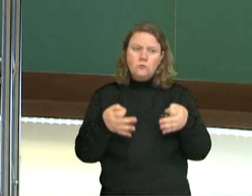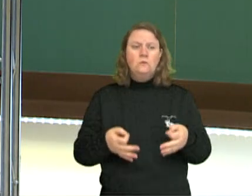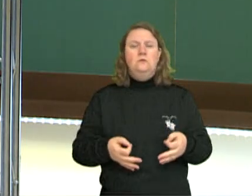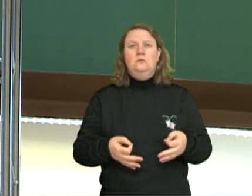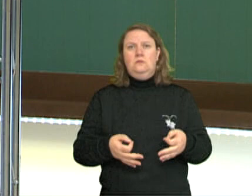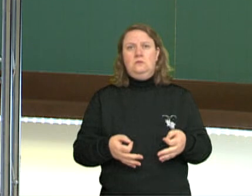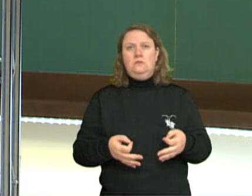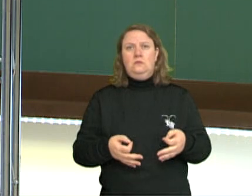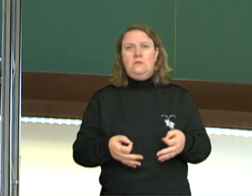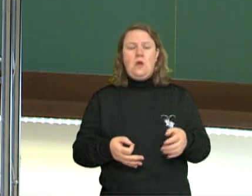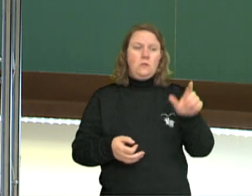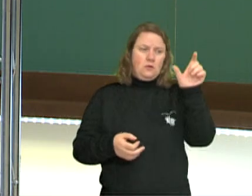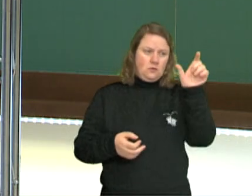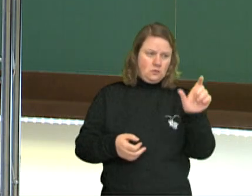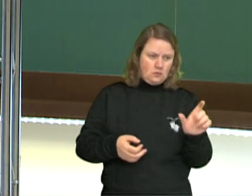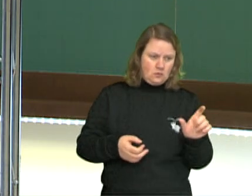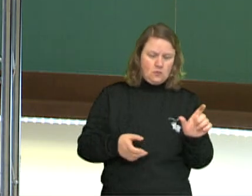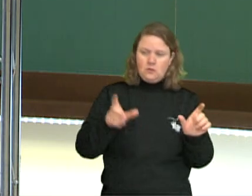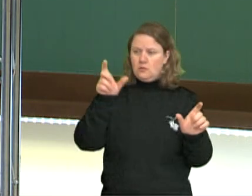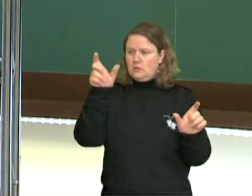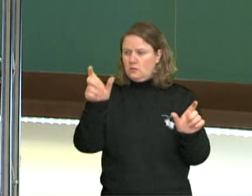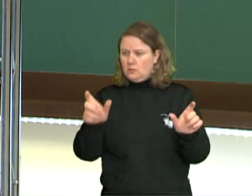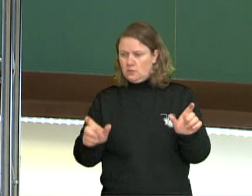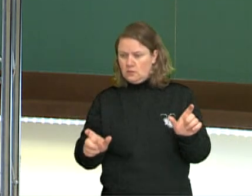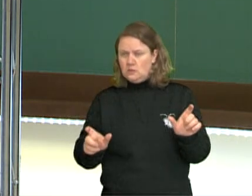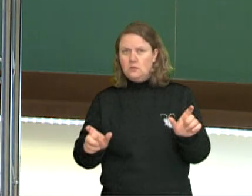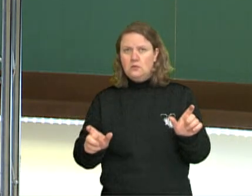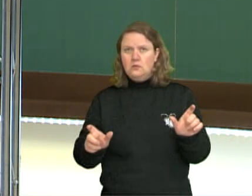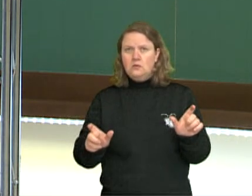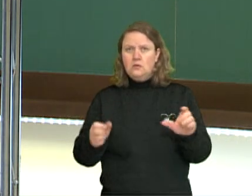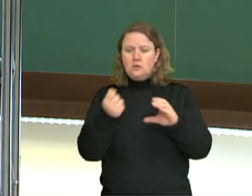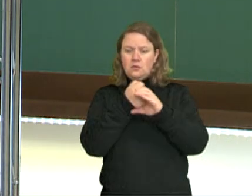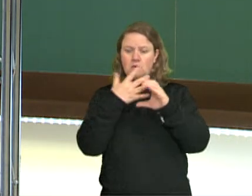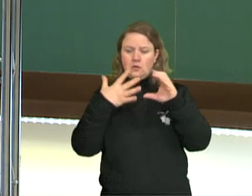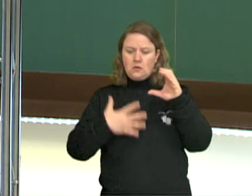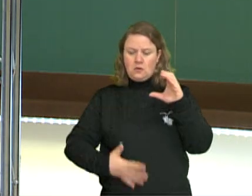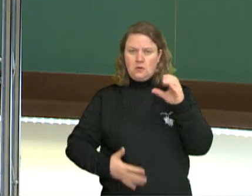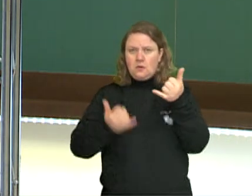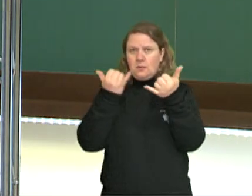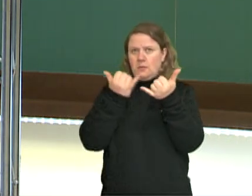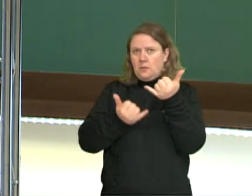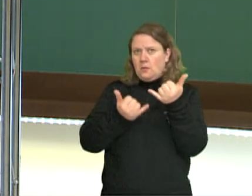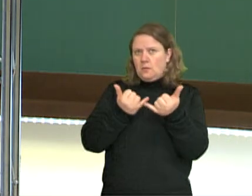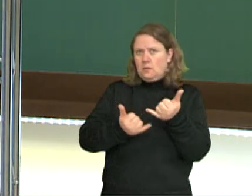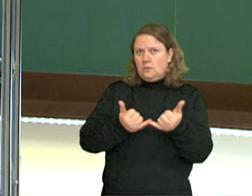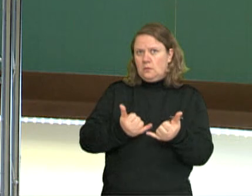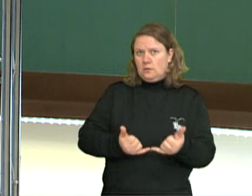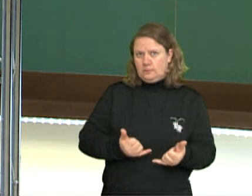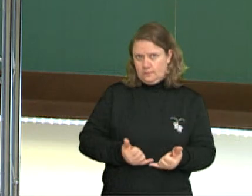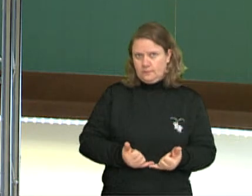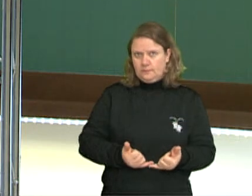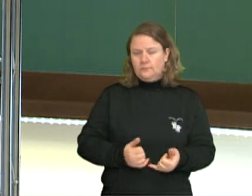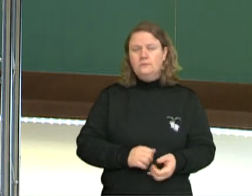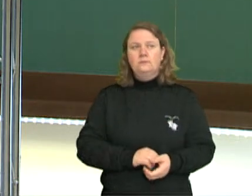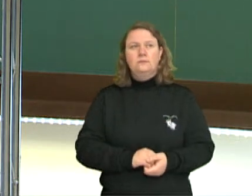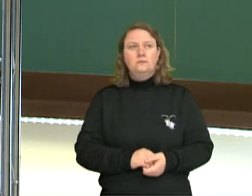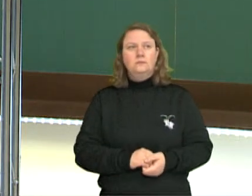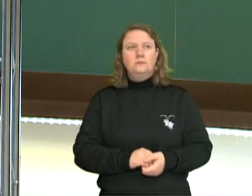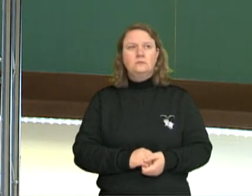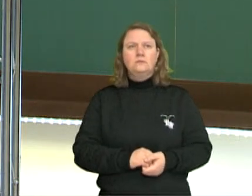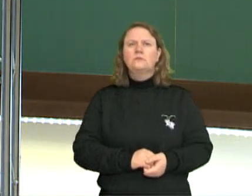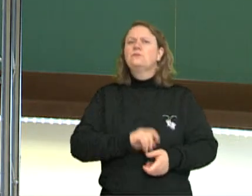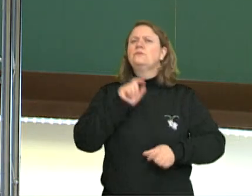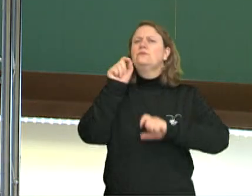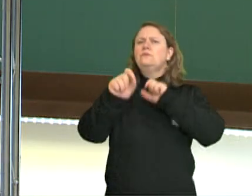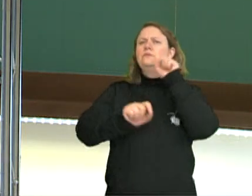justa, né? Para que os atletas eles tenham características parecidas, semelhantes. E